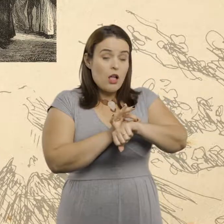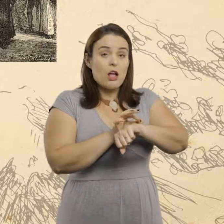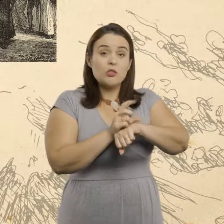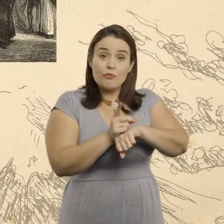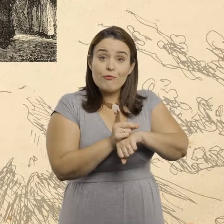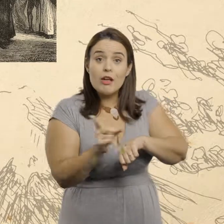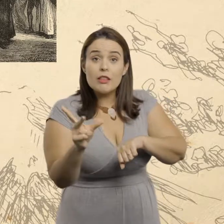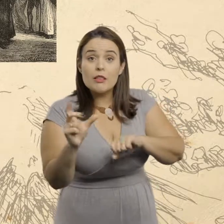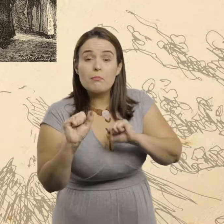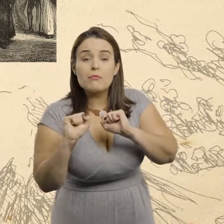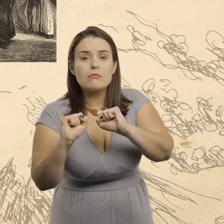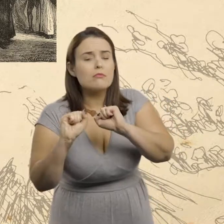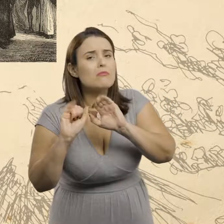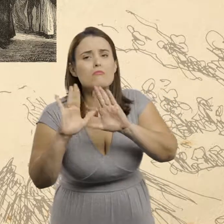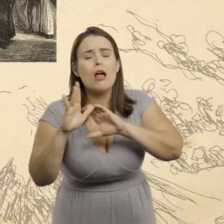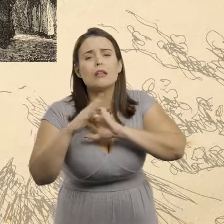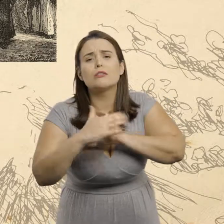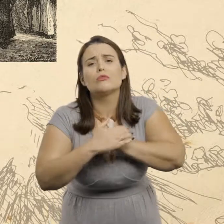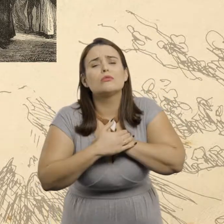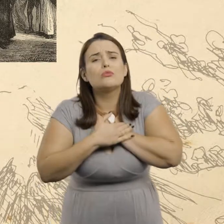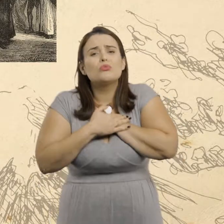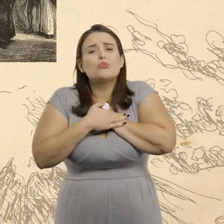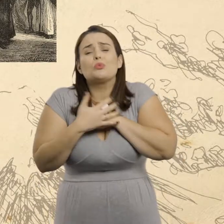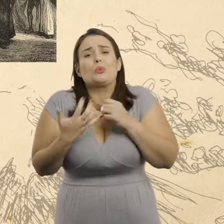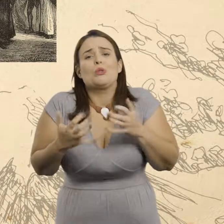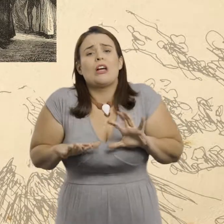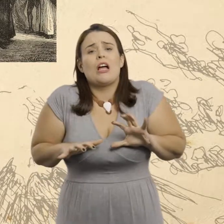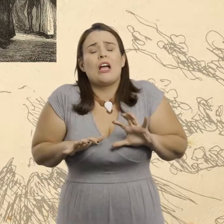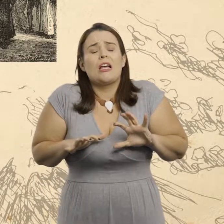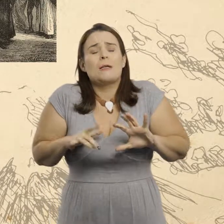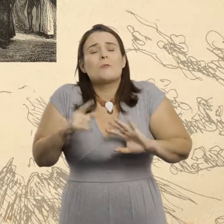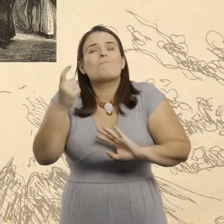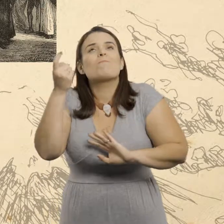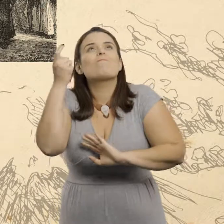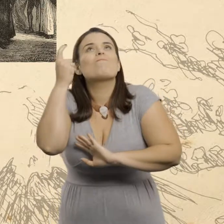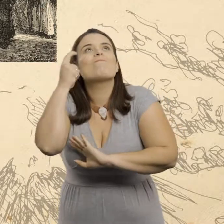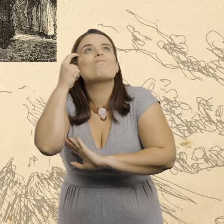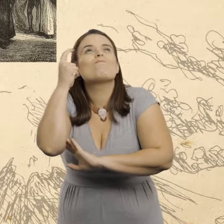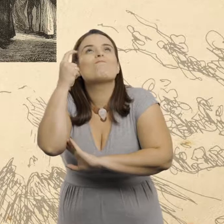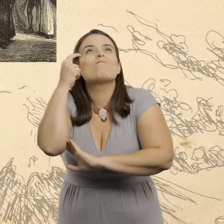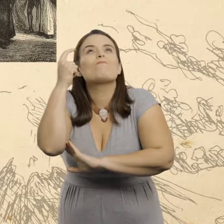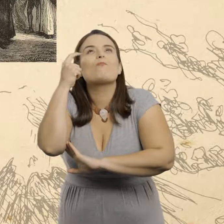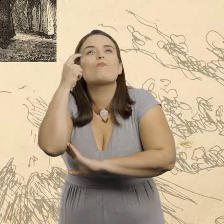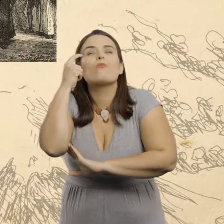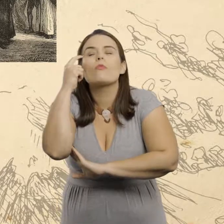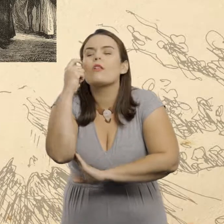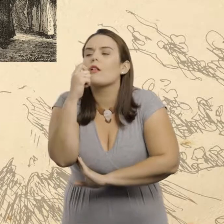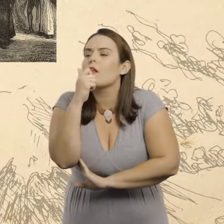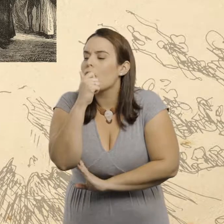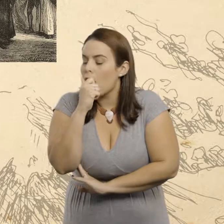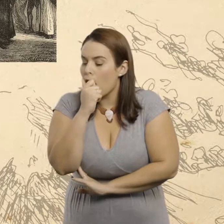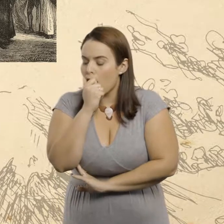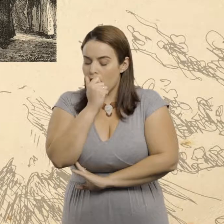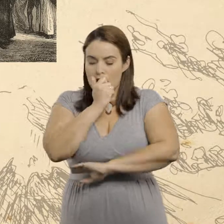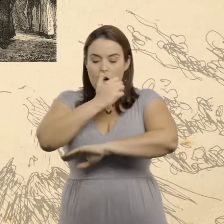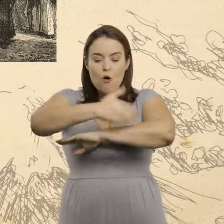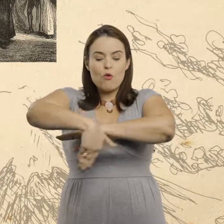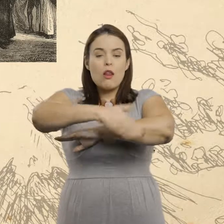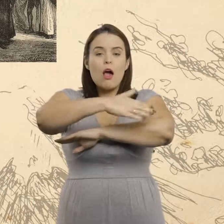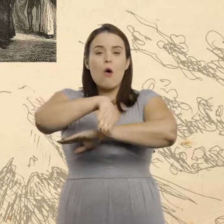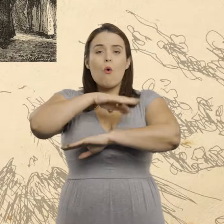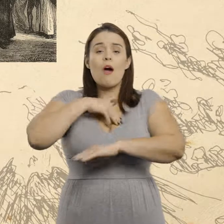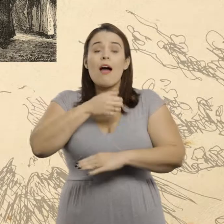relógio, mas não queria fazer isso de jeito nenhum. Passepartout pensou bem e achou que poderia cantar na